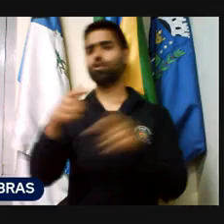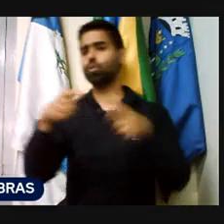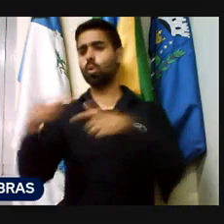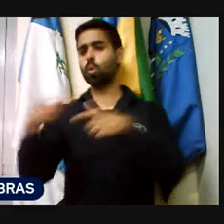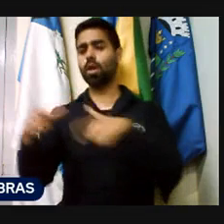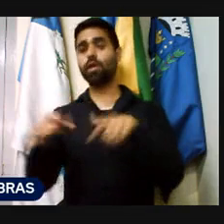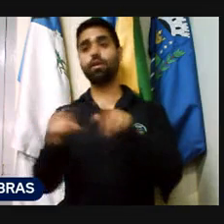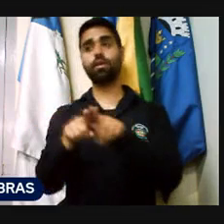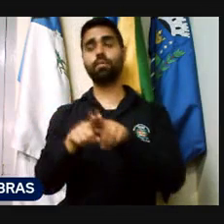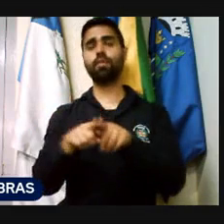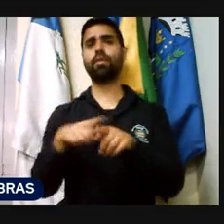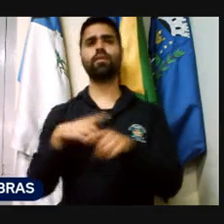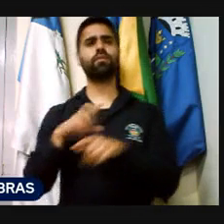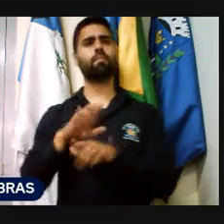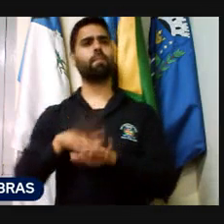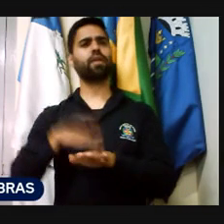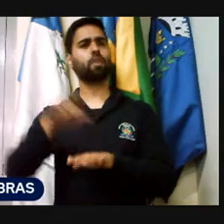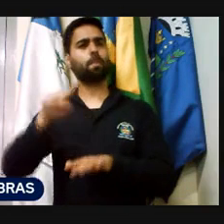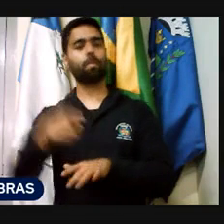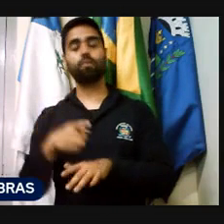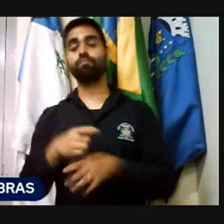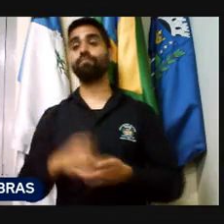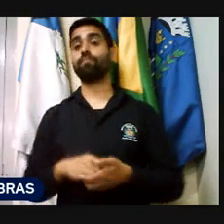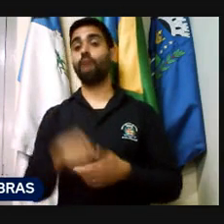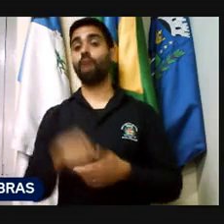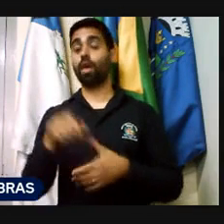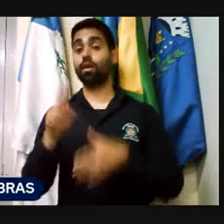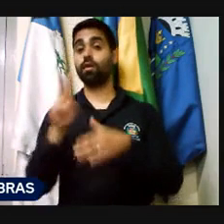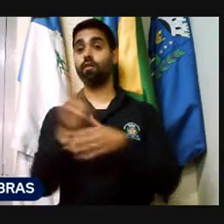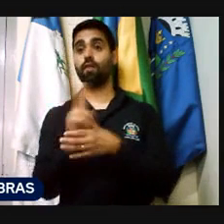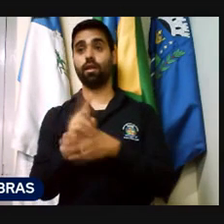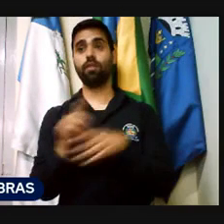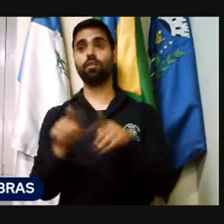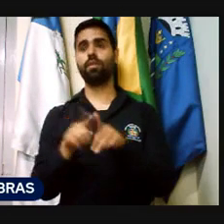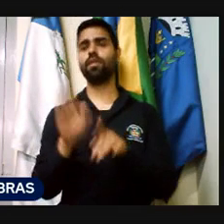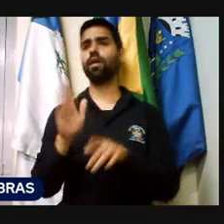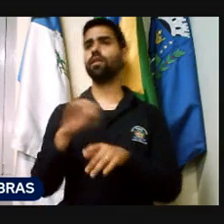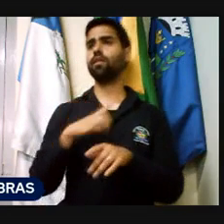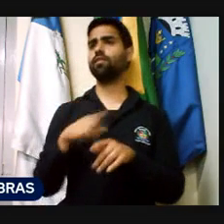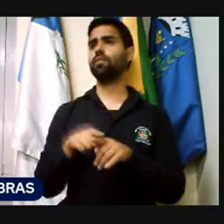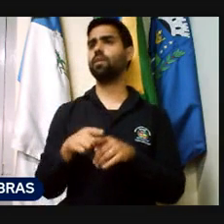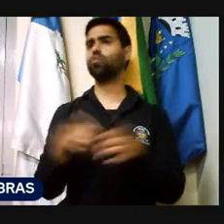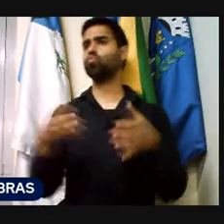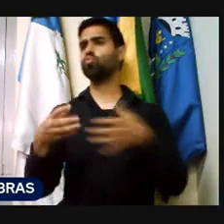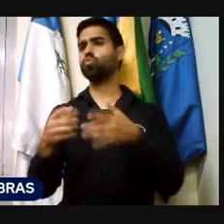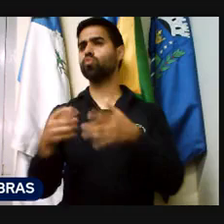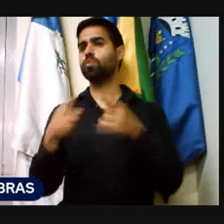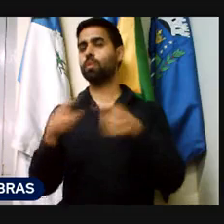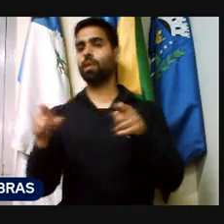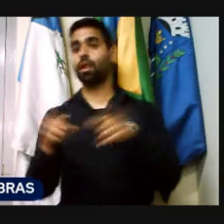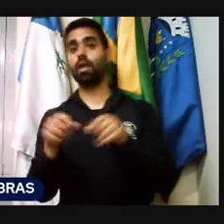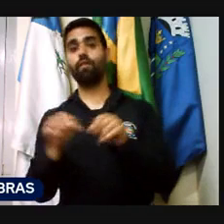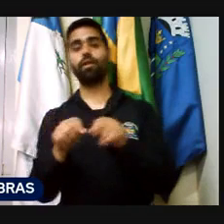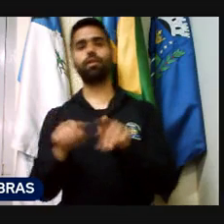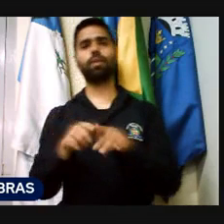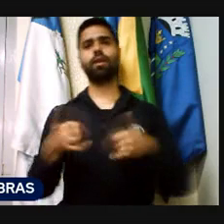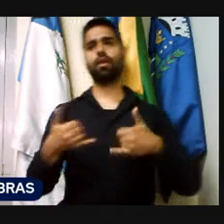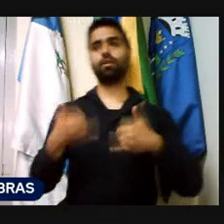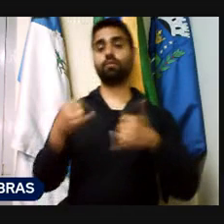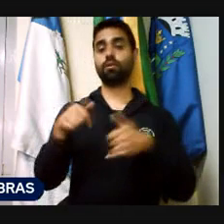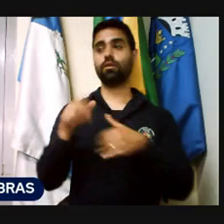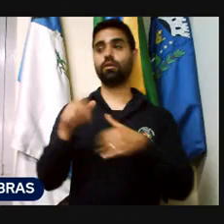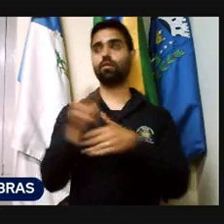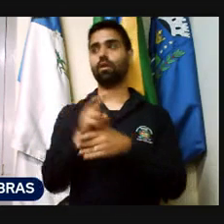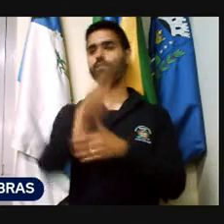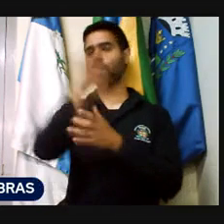contando com milhares de execuções. Em Valença, o compositor também participou de diversas bandas de sucesso, tocando nas festas tradicionais da cidade e